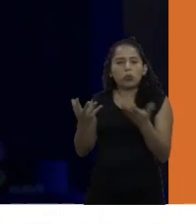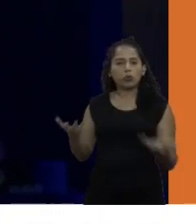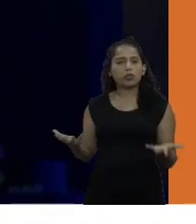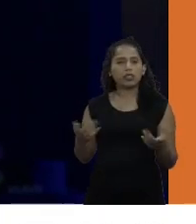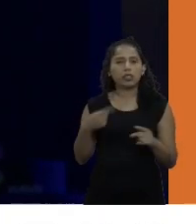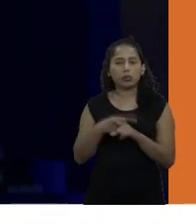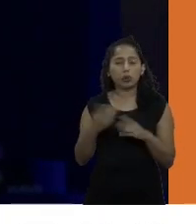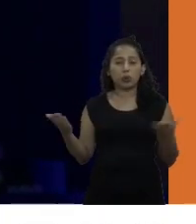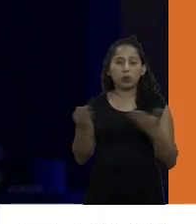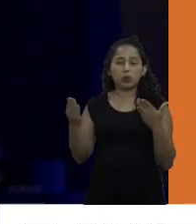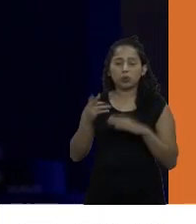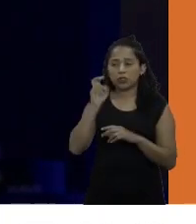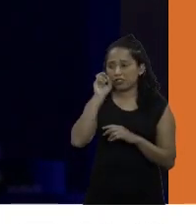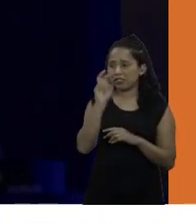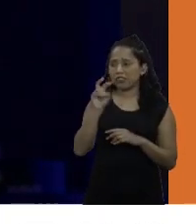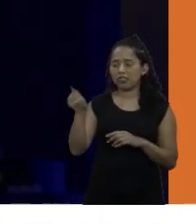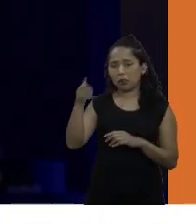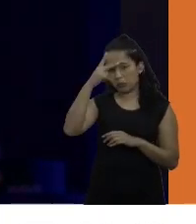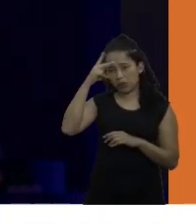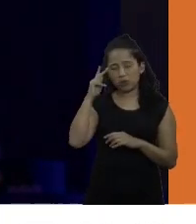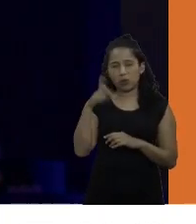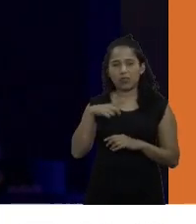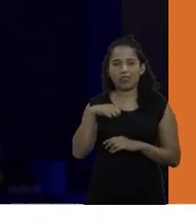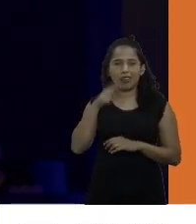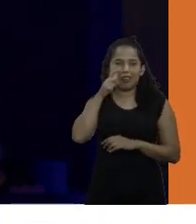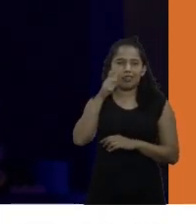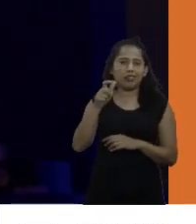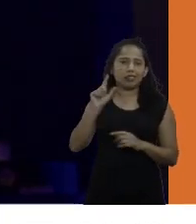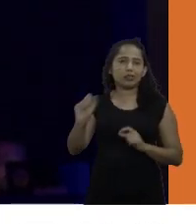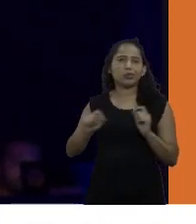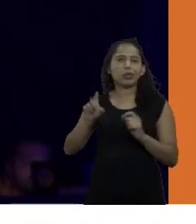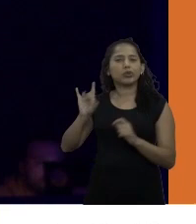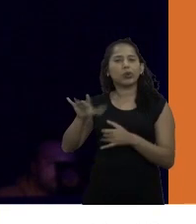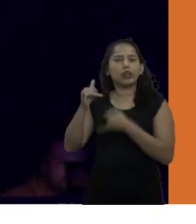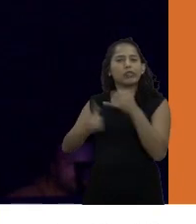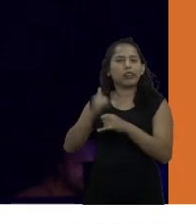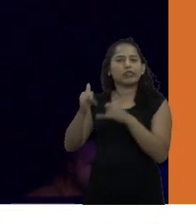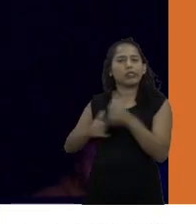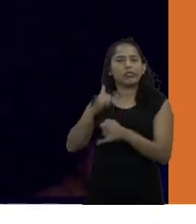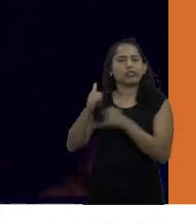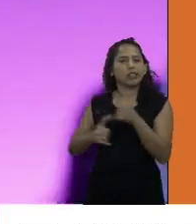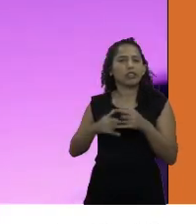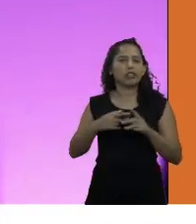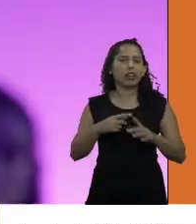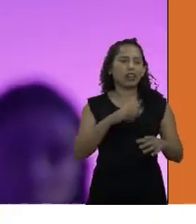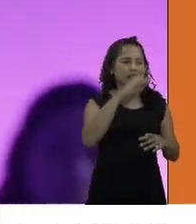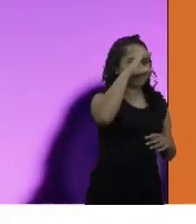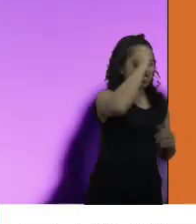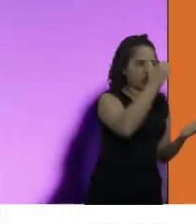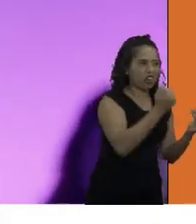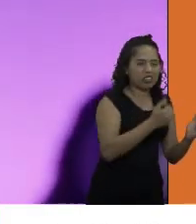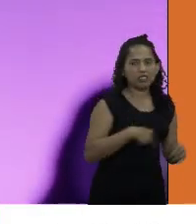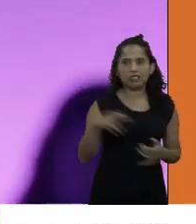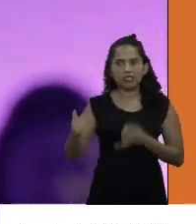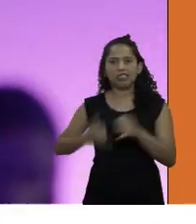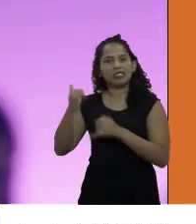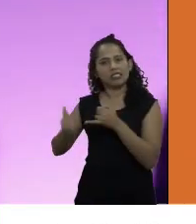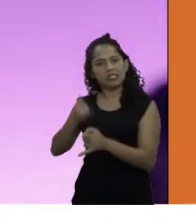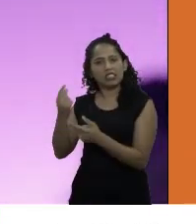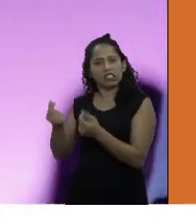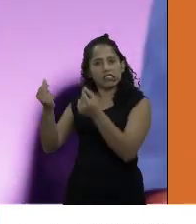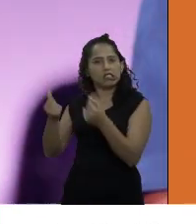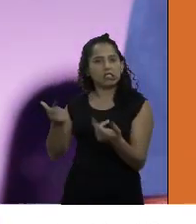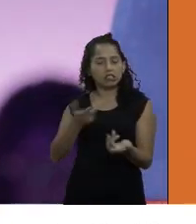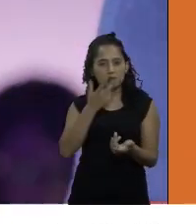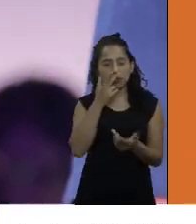a gente vê um boom de pessoas que é muito mais interessante estar no TikTok do que estar, às vezes, num jovem aprendiz, enfim. Às vezes as pessoas, a sensação